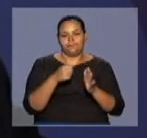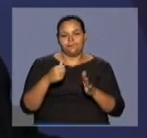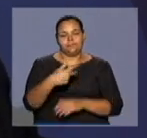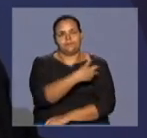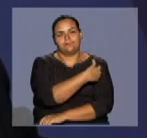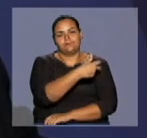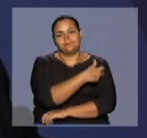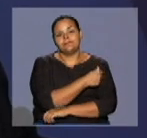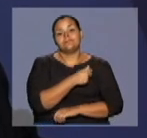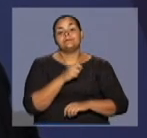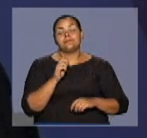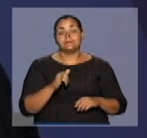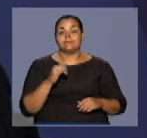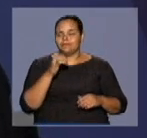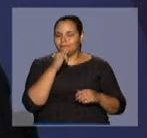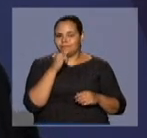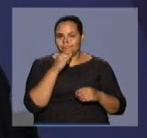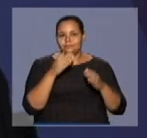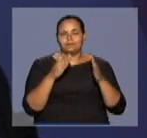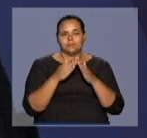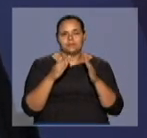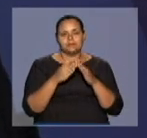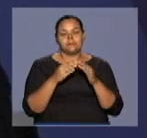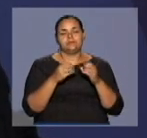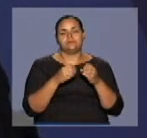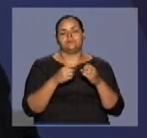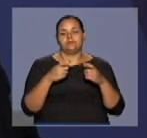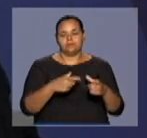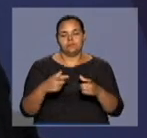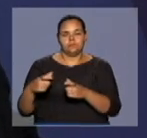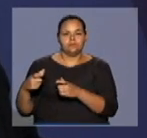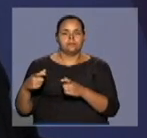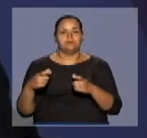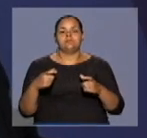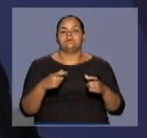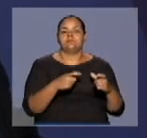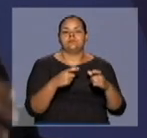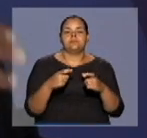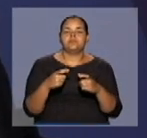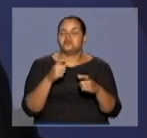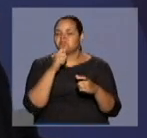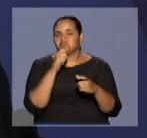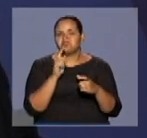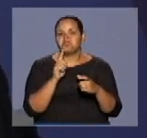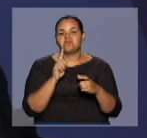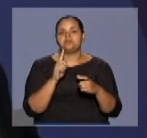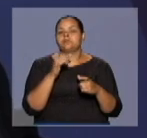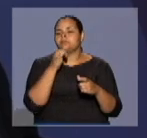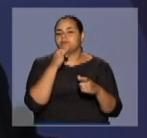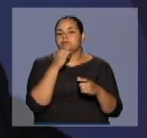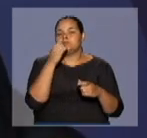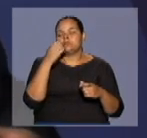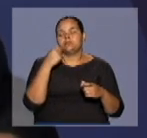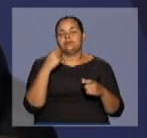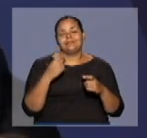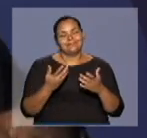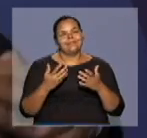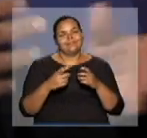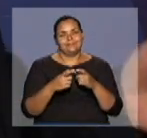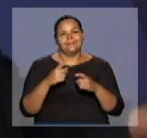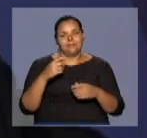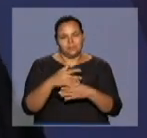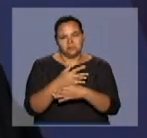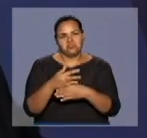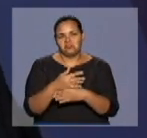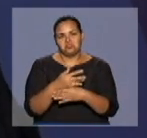prioritariamente, né? Já aqueles que moram em áreas que que não se descreve casos, que são áreas muito